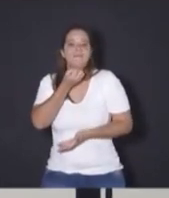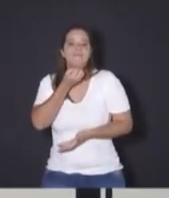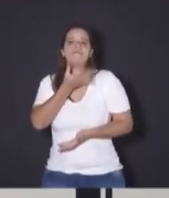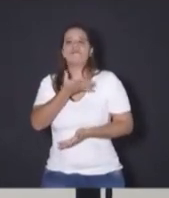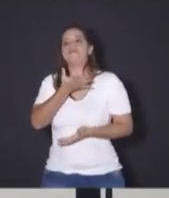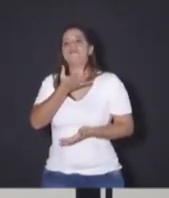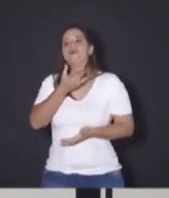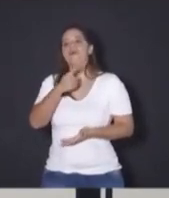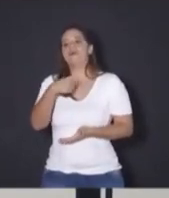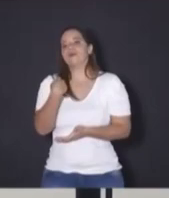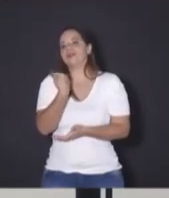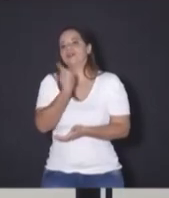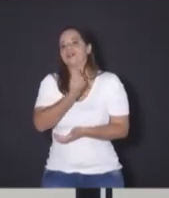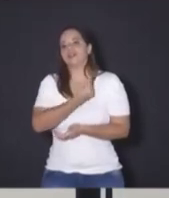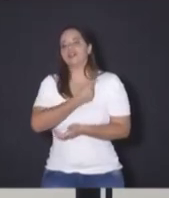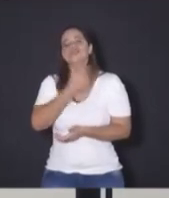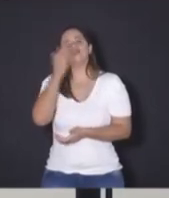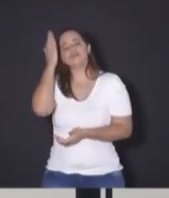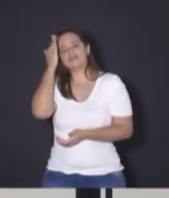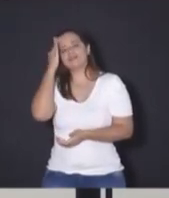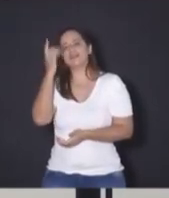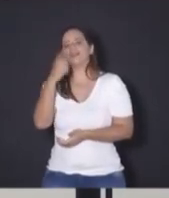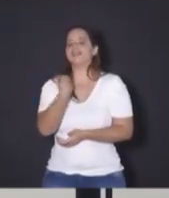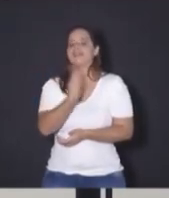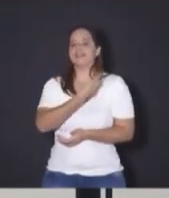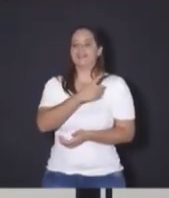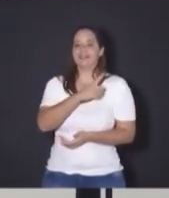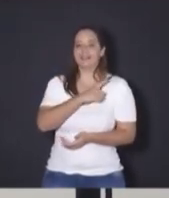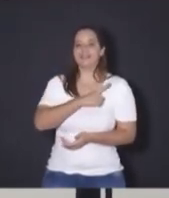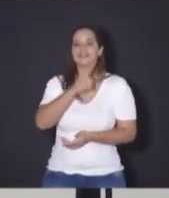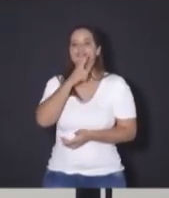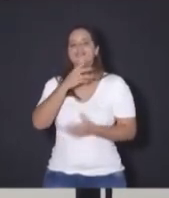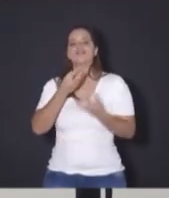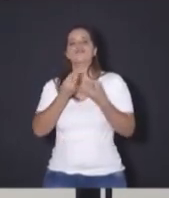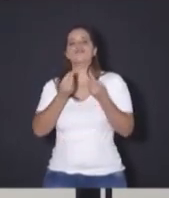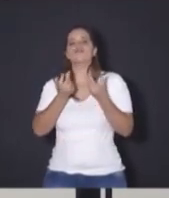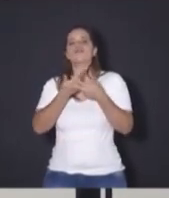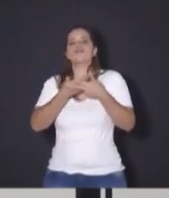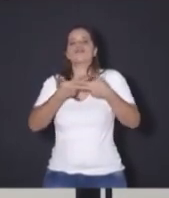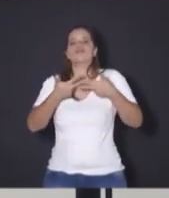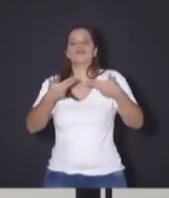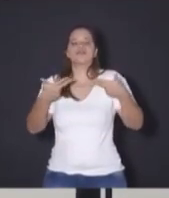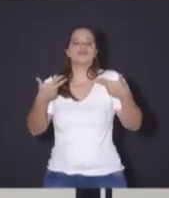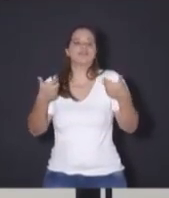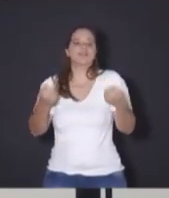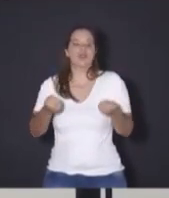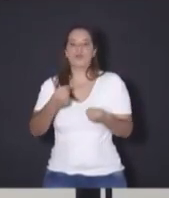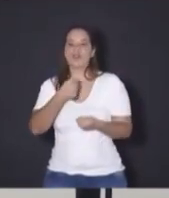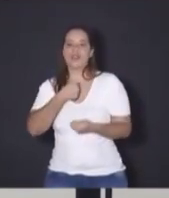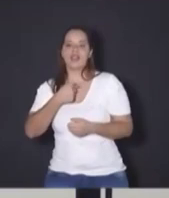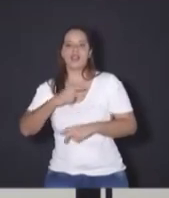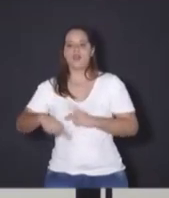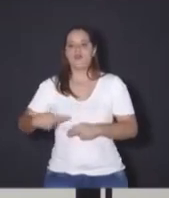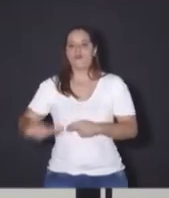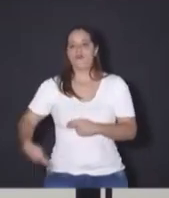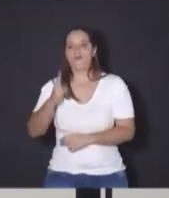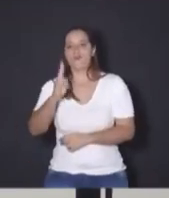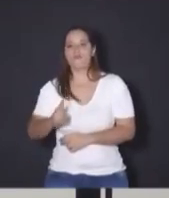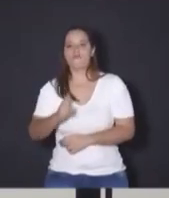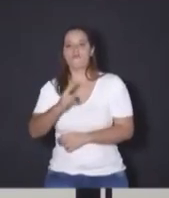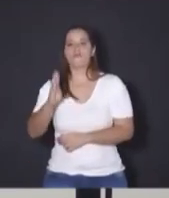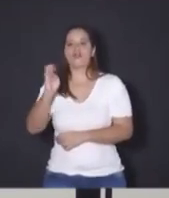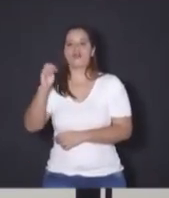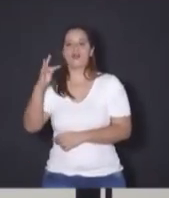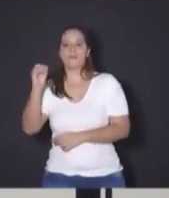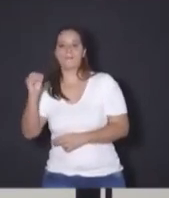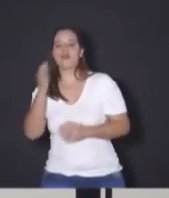que a gente, eu sei que a gente comunga, né, com muita coisa né? Eu, Frei Beto, como pastor